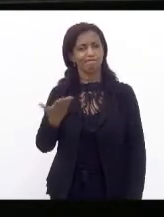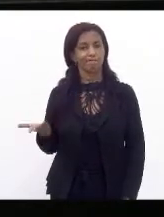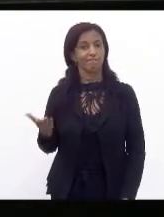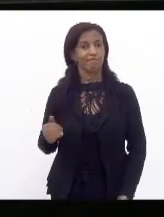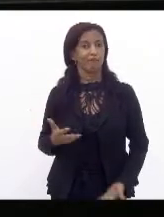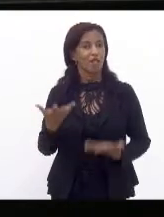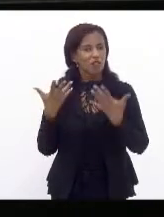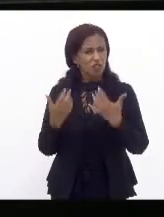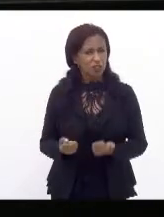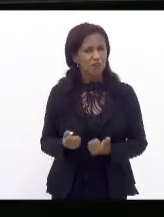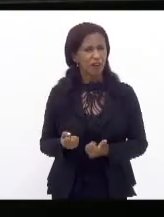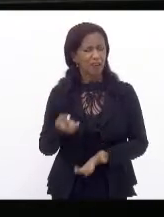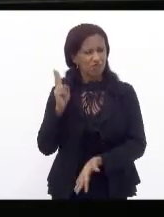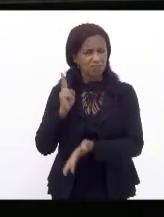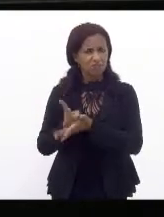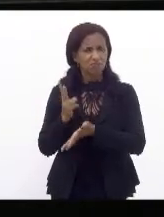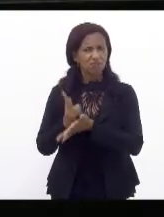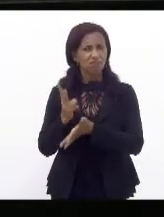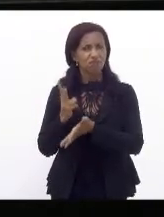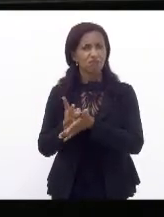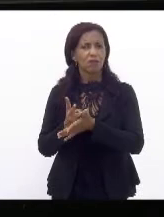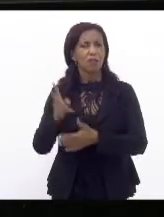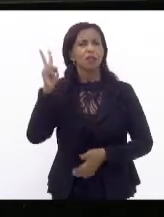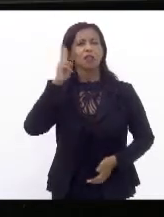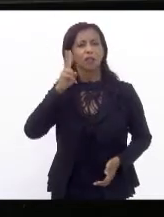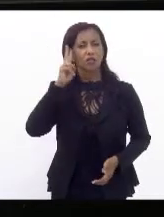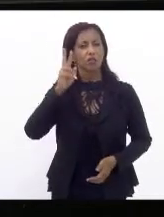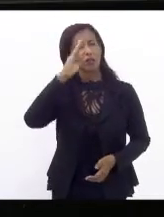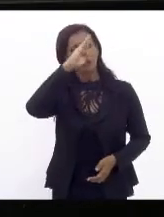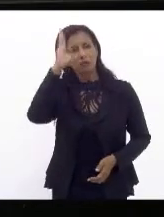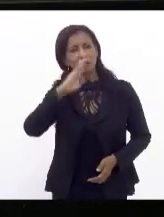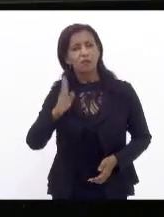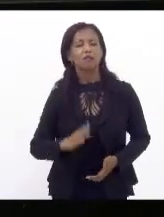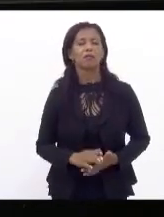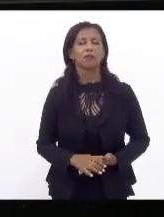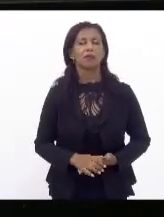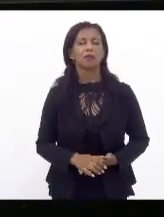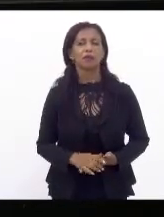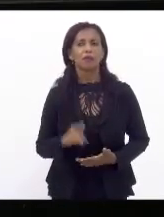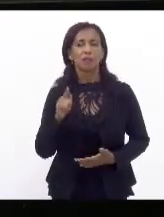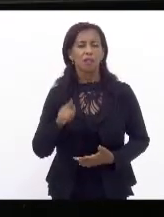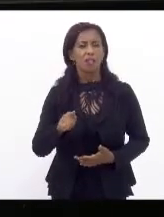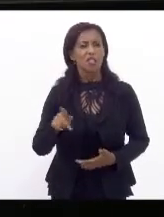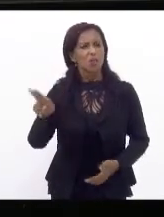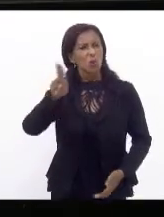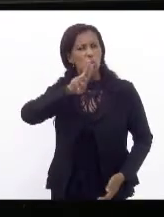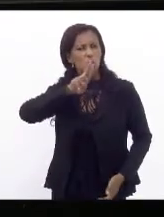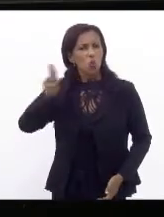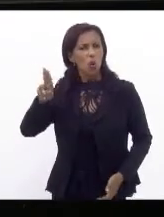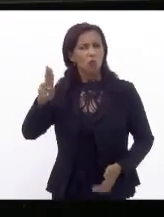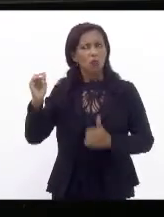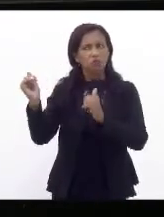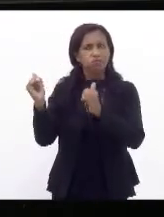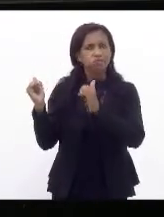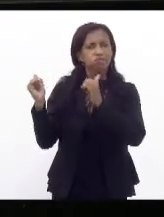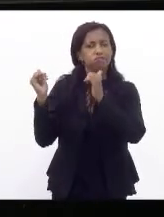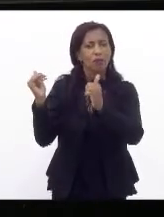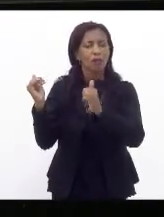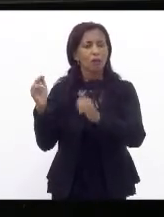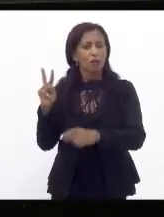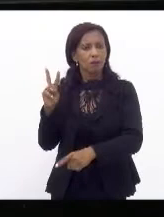que vamos eternizar na história do Brasil desse grande nome que